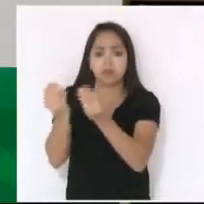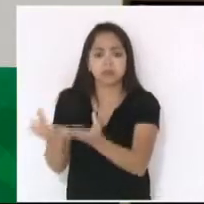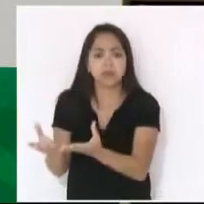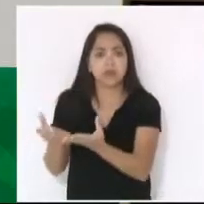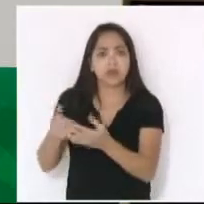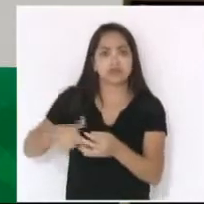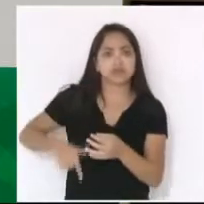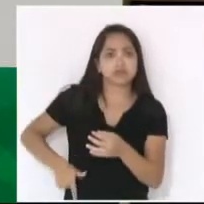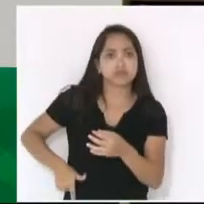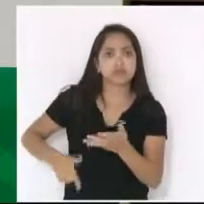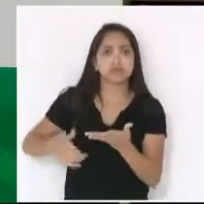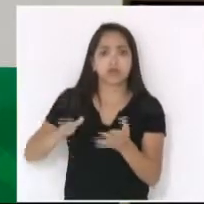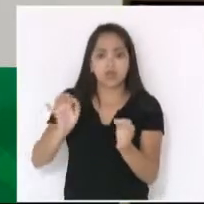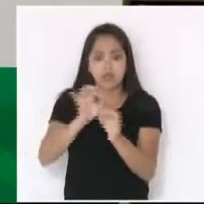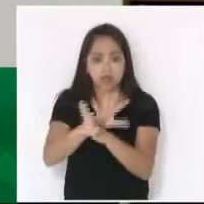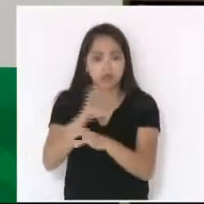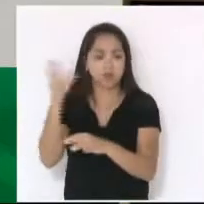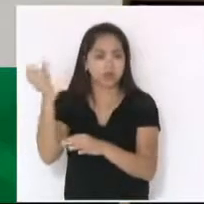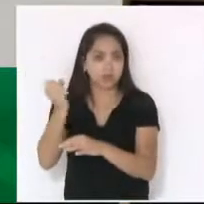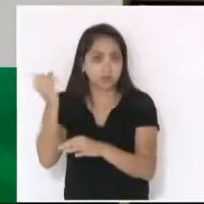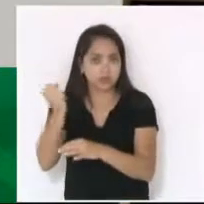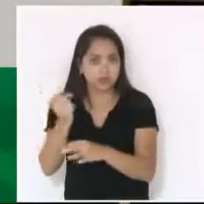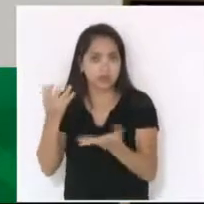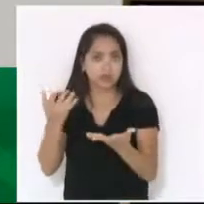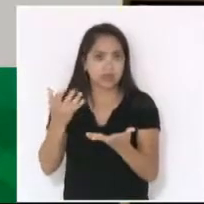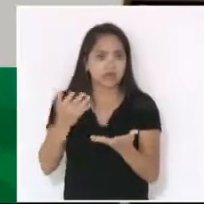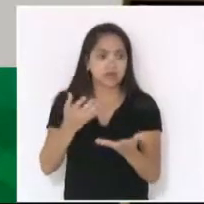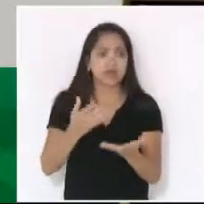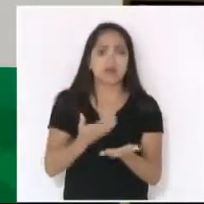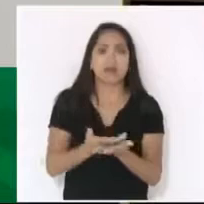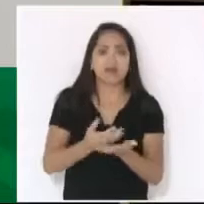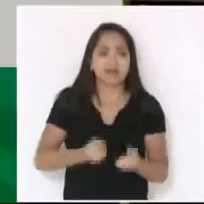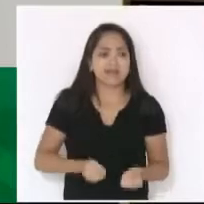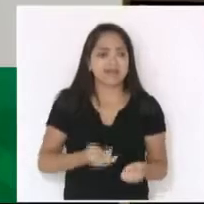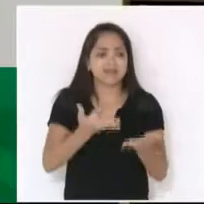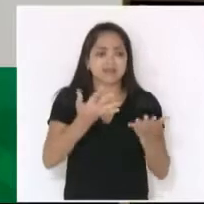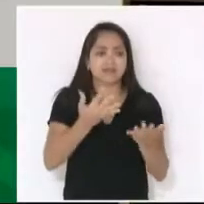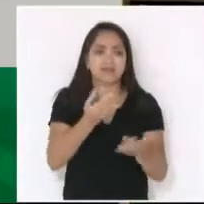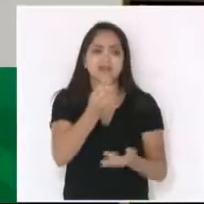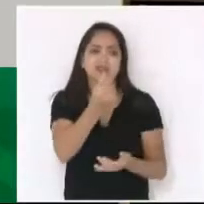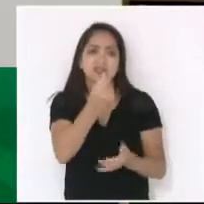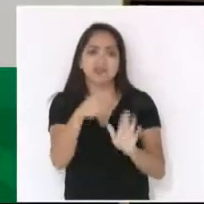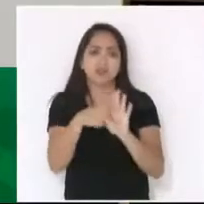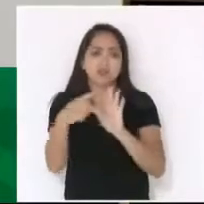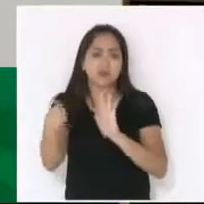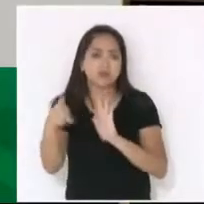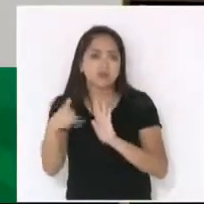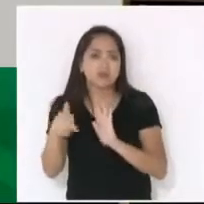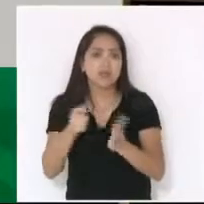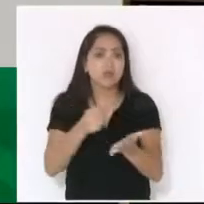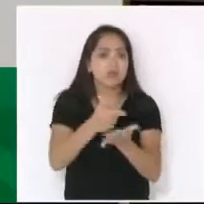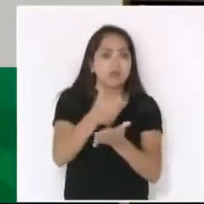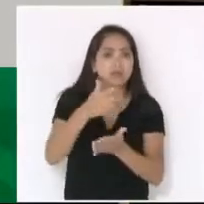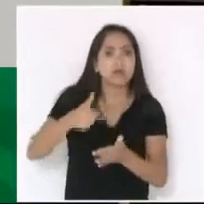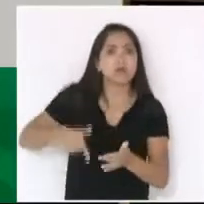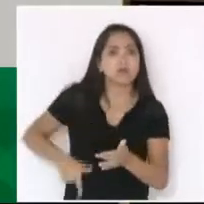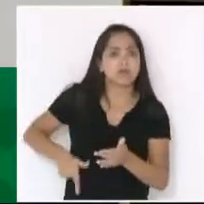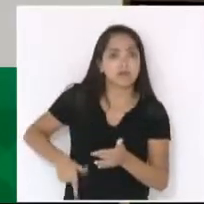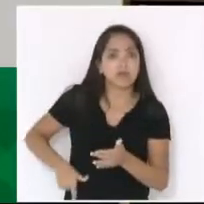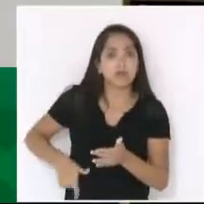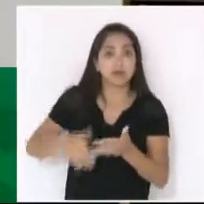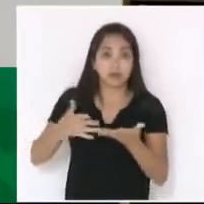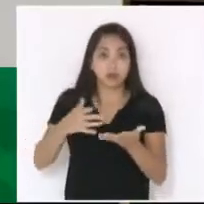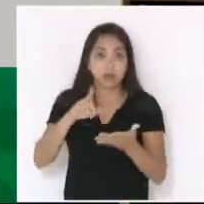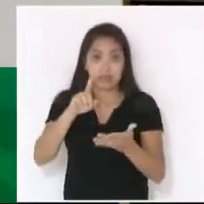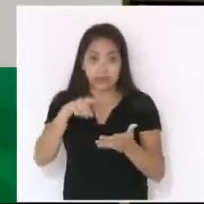do final de carreira a sede policial gastar o seu minguado salário a comprar sua própria arma Esse é um projeto de lei